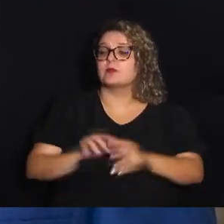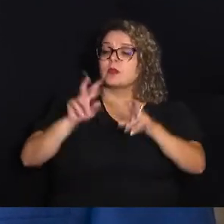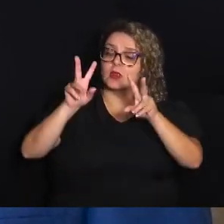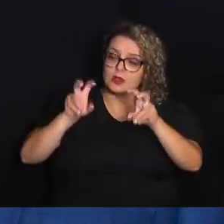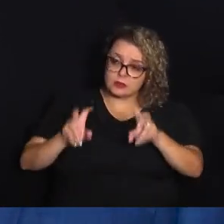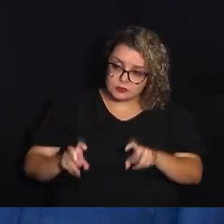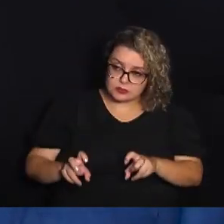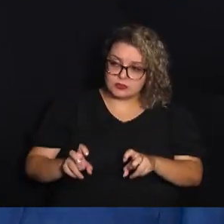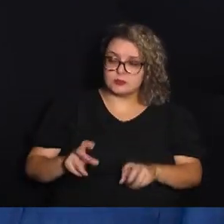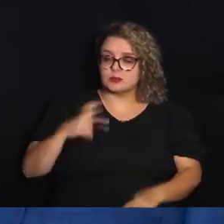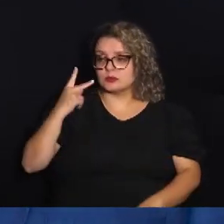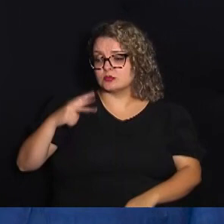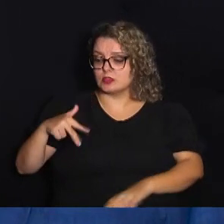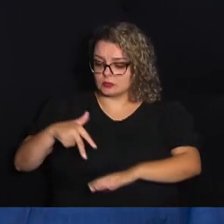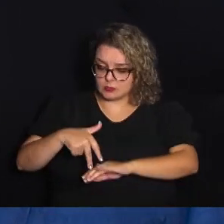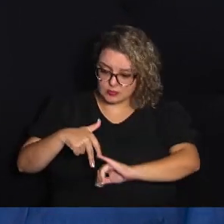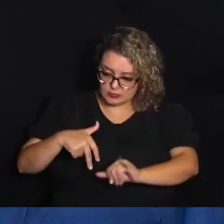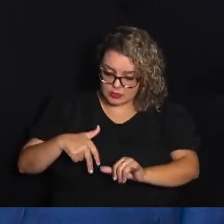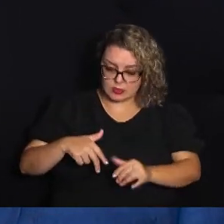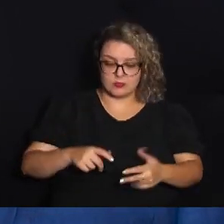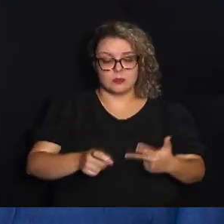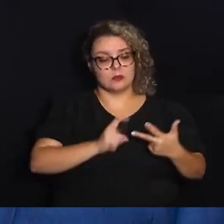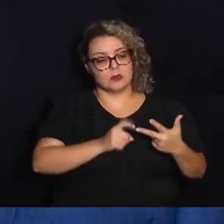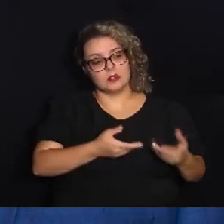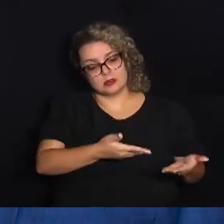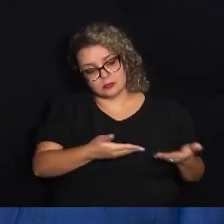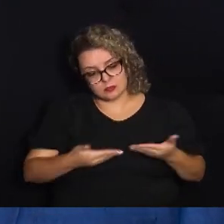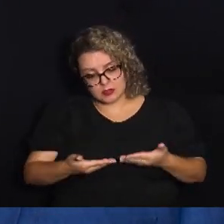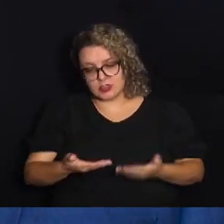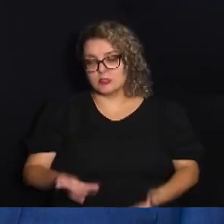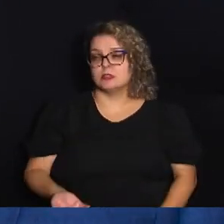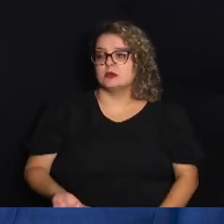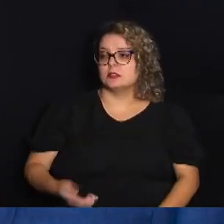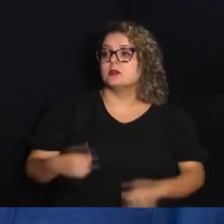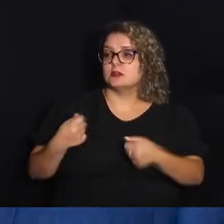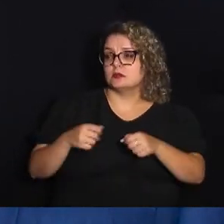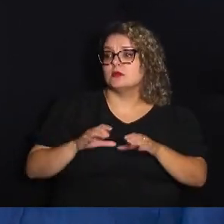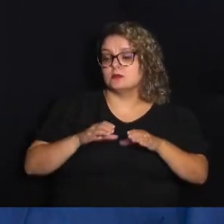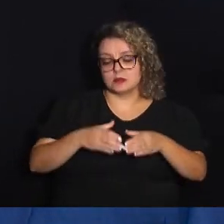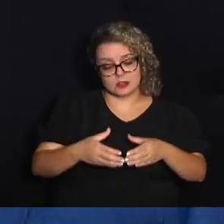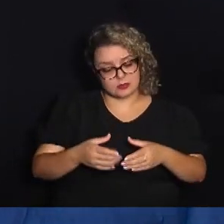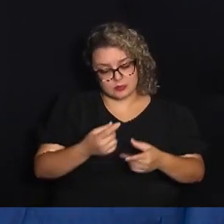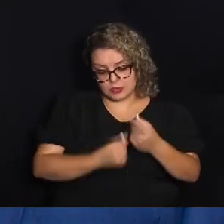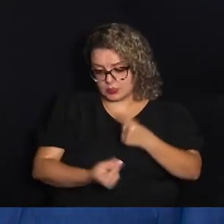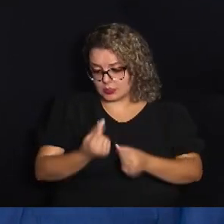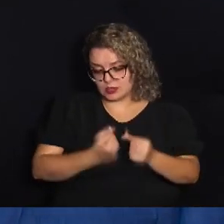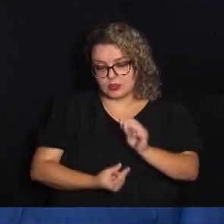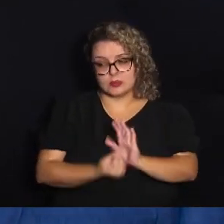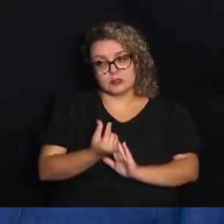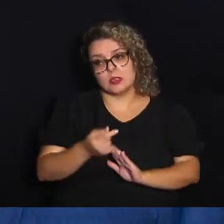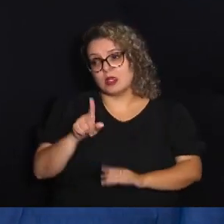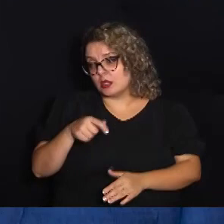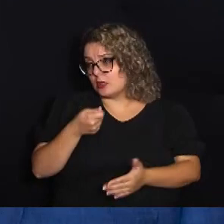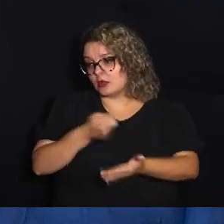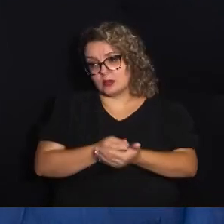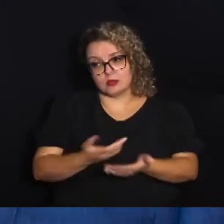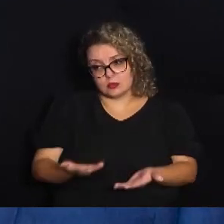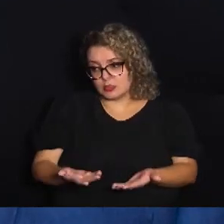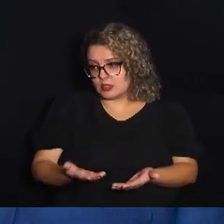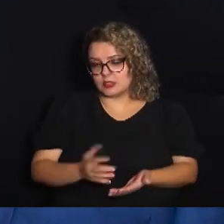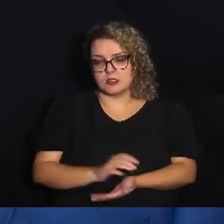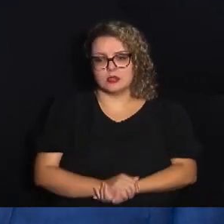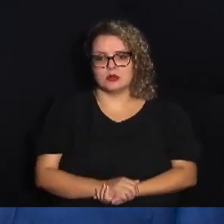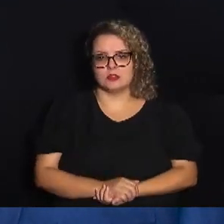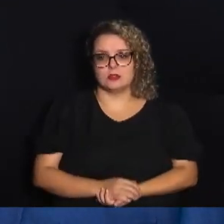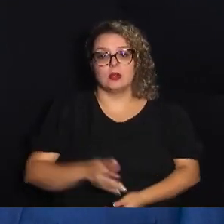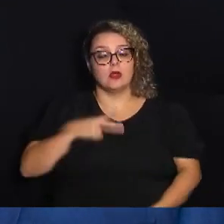votado na Câmara São temas trazidos pelos vereadores pelo executivo que tem que passar pela comissão de Finanças né